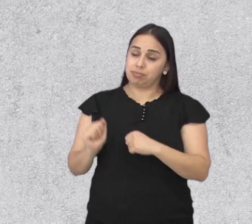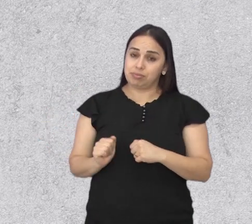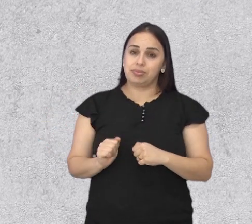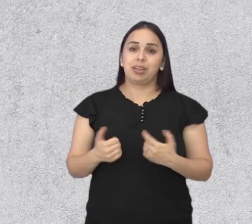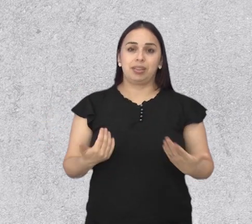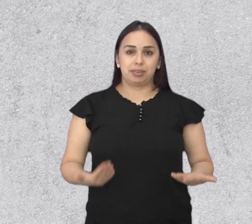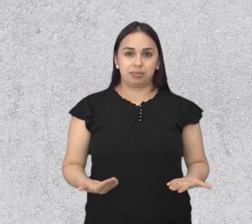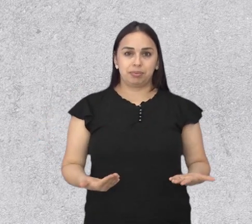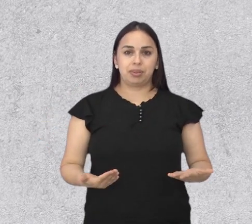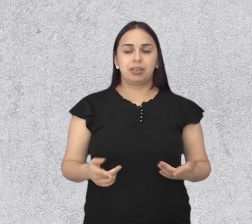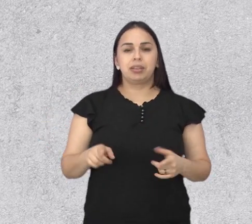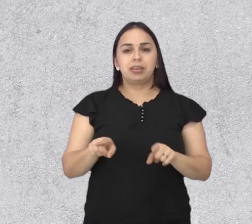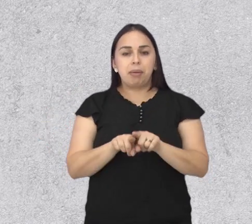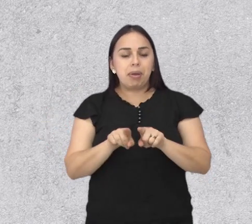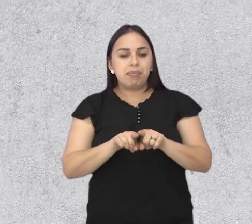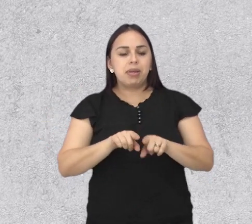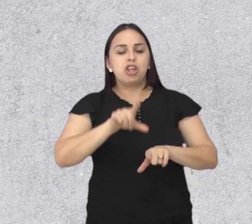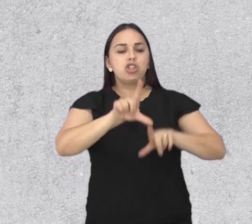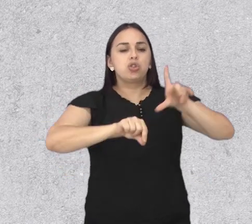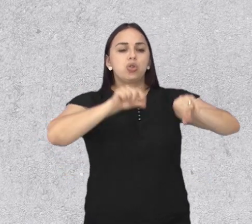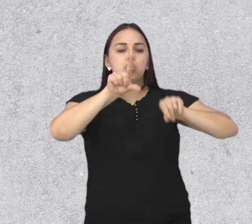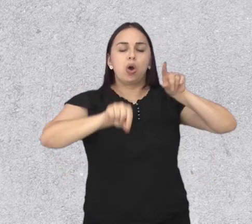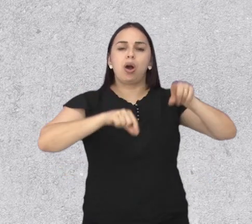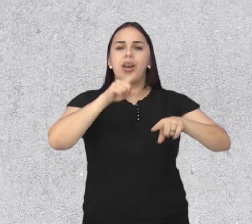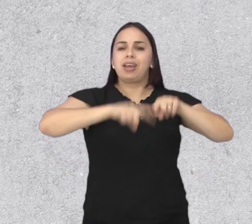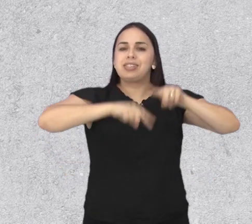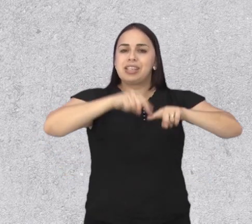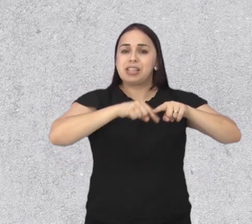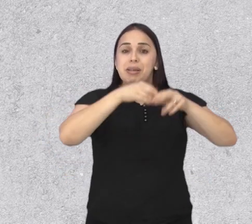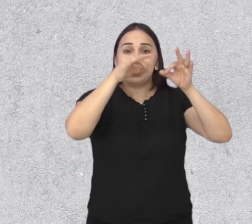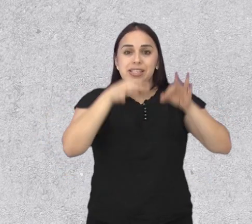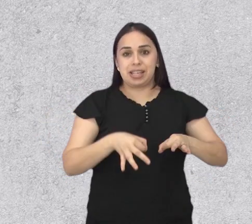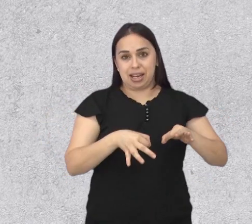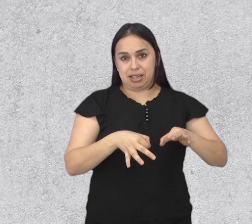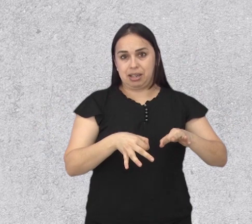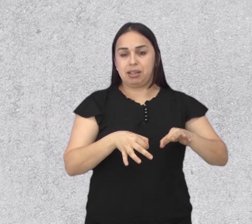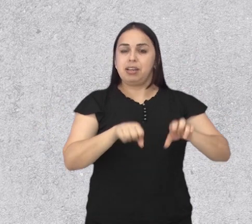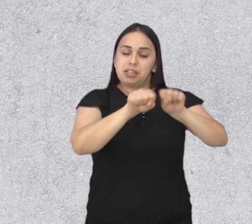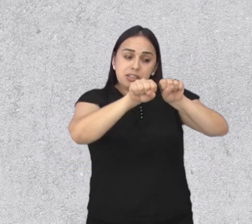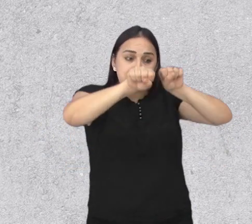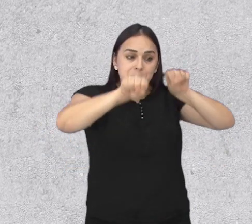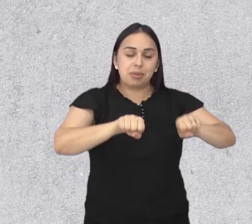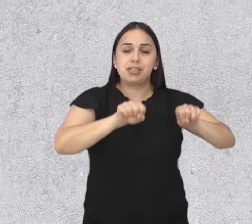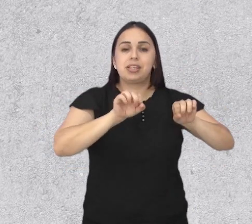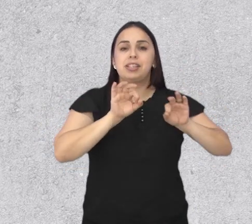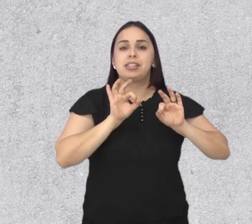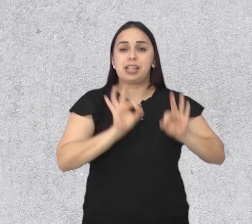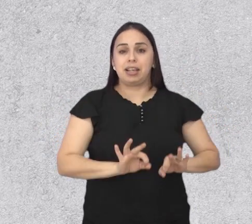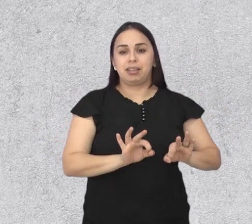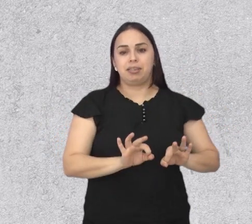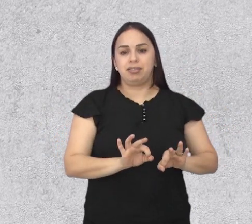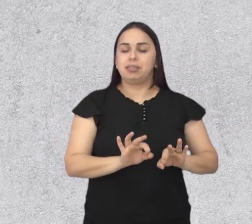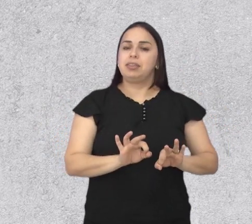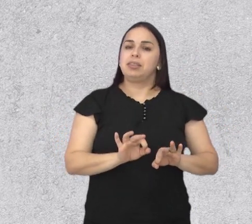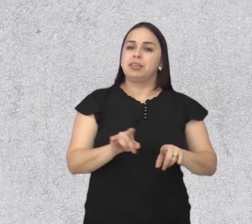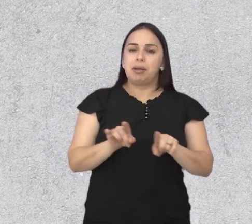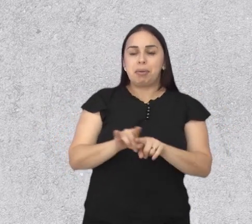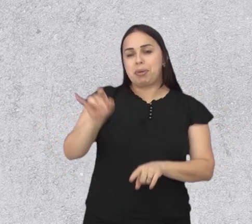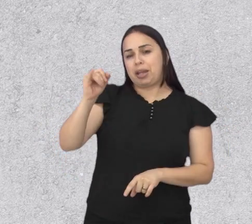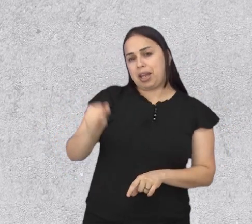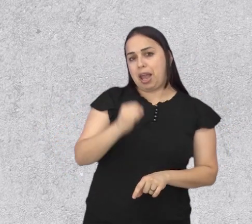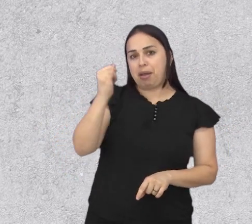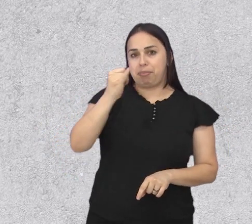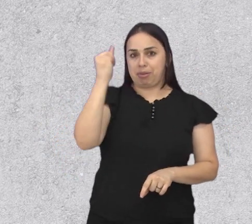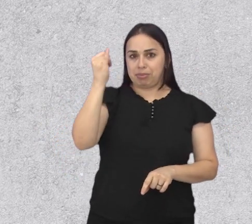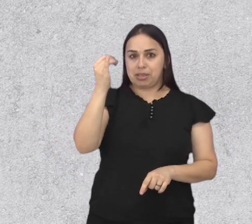também é influenciado diretamente pela escolha das ferramentas, softwares e equipamentos para a realização dos serviços,